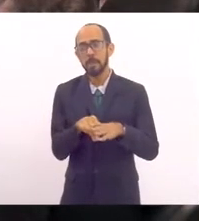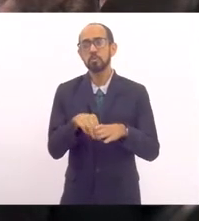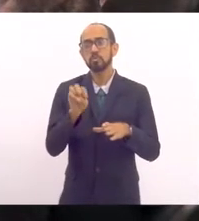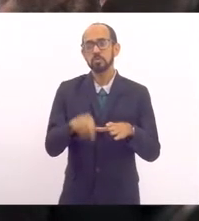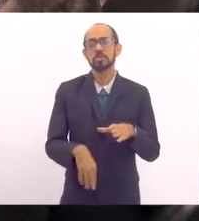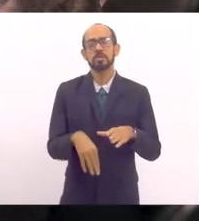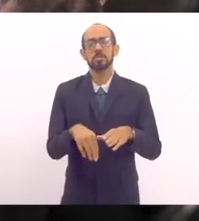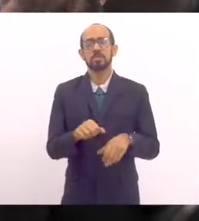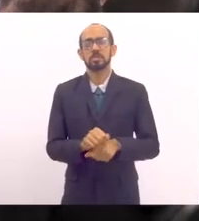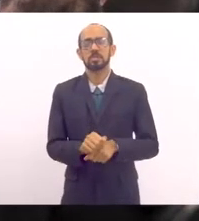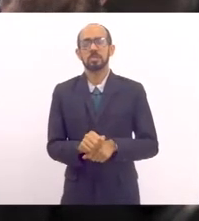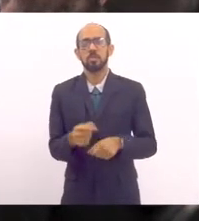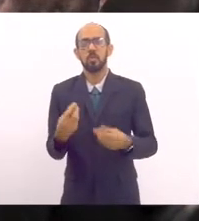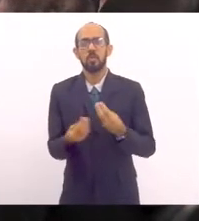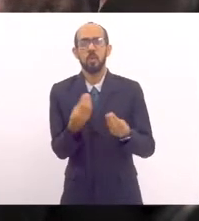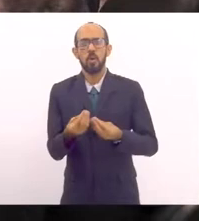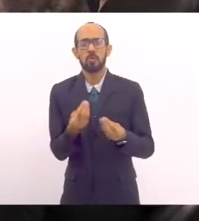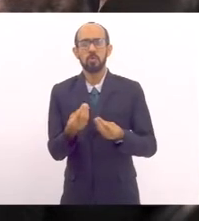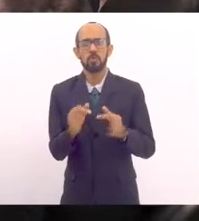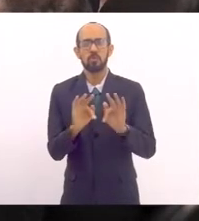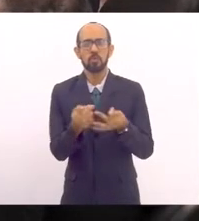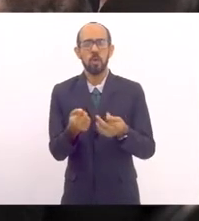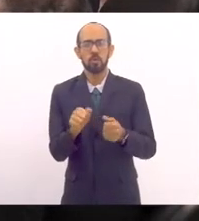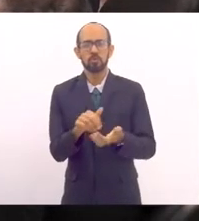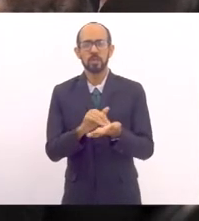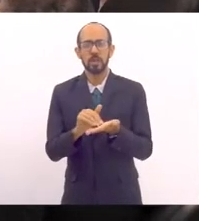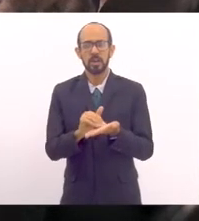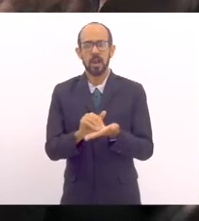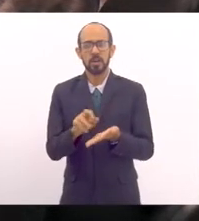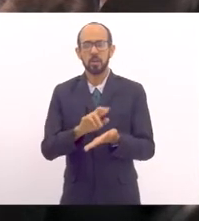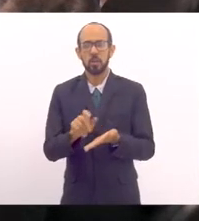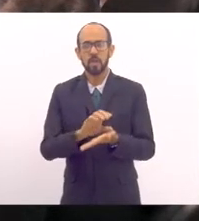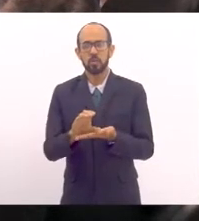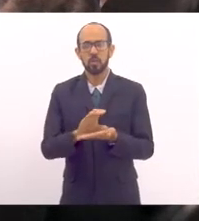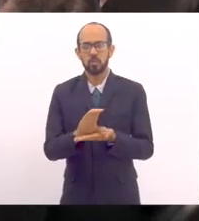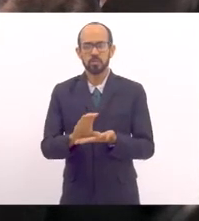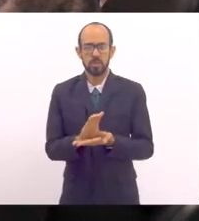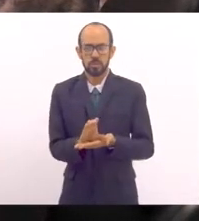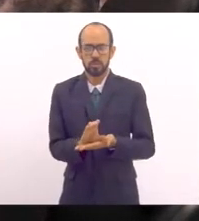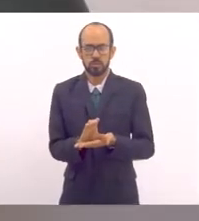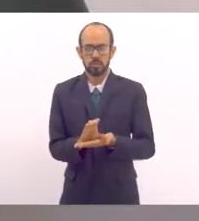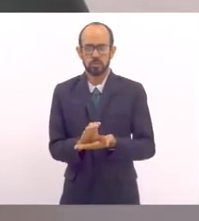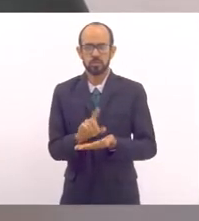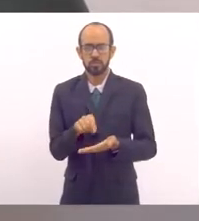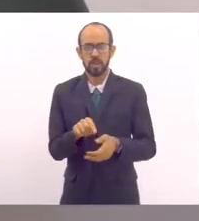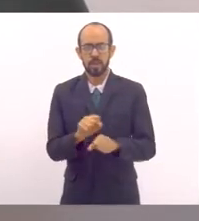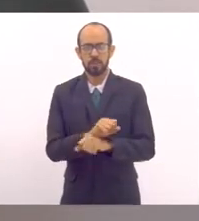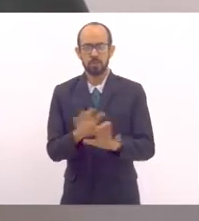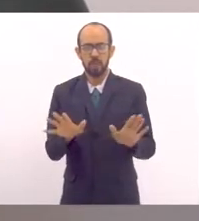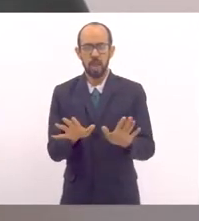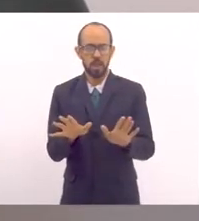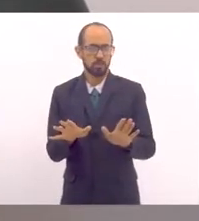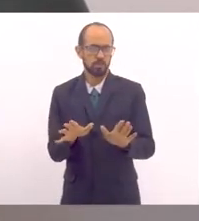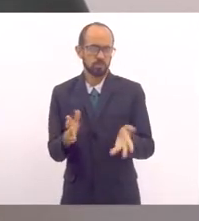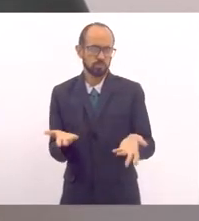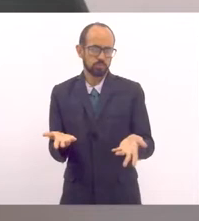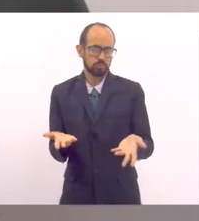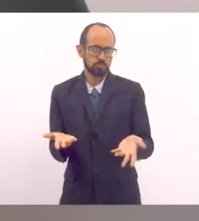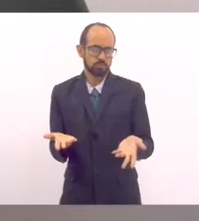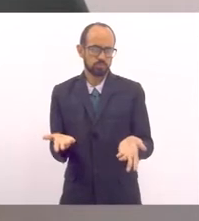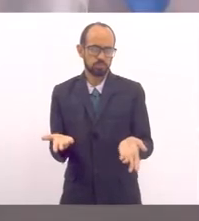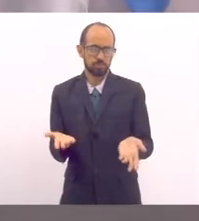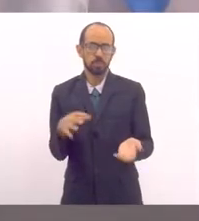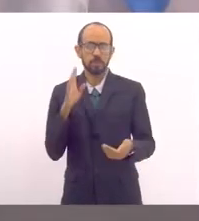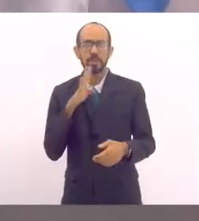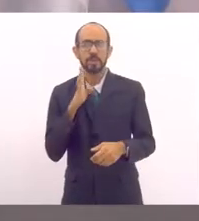que o Fórum Secretário não faz parte do Conselho Estadual? Entende? Então, eu acho que isso é tão claro que acho que, tipo assim, é bacana